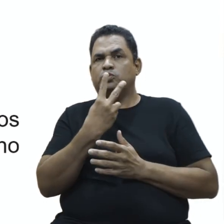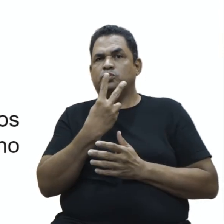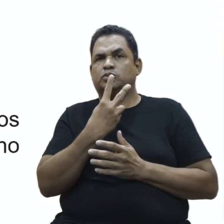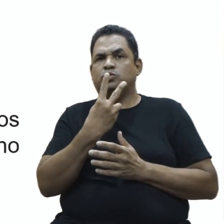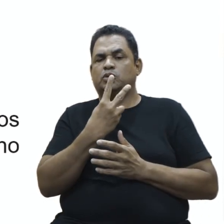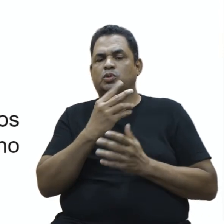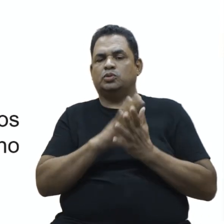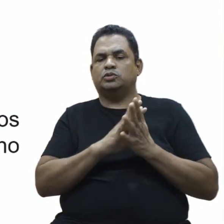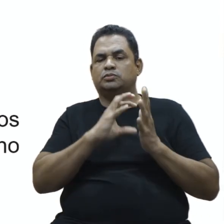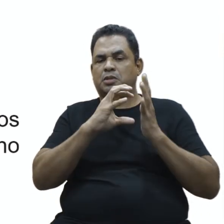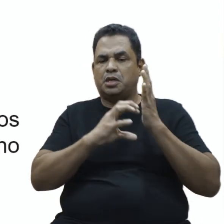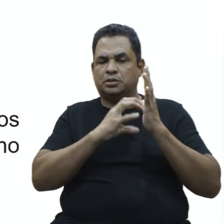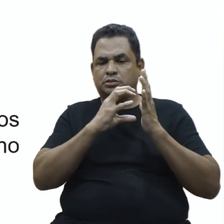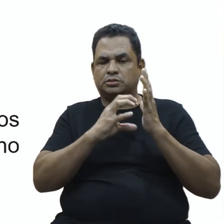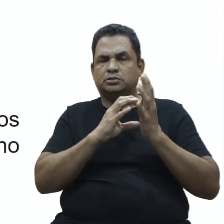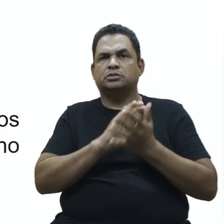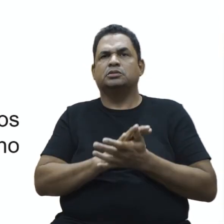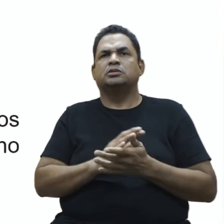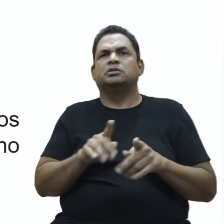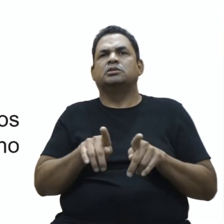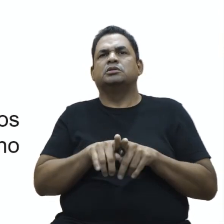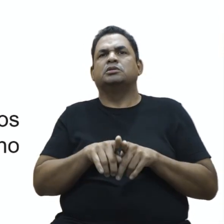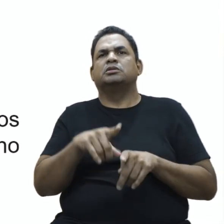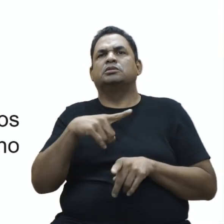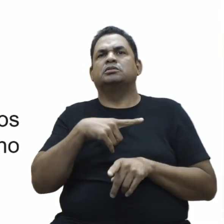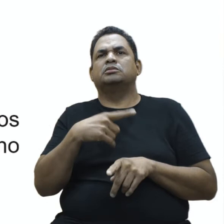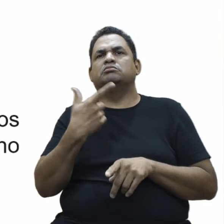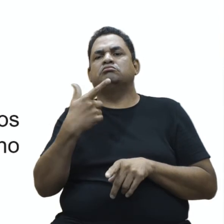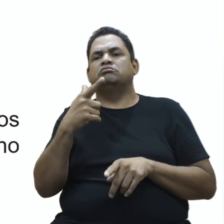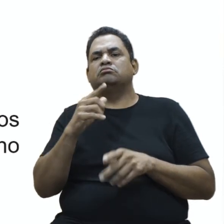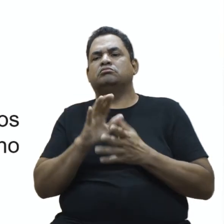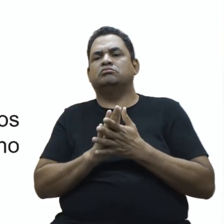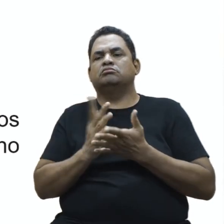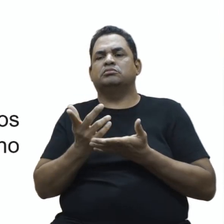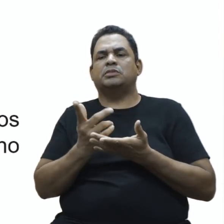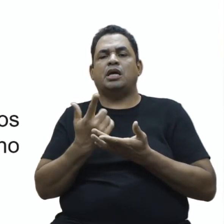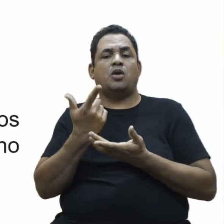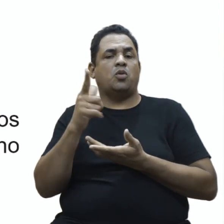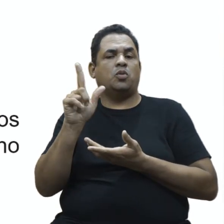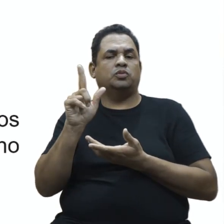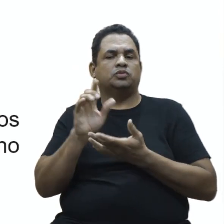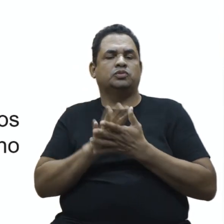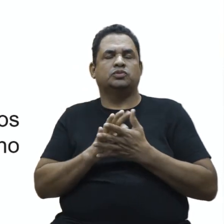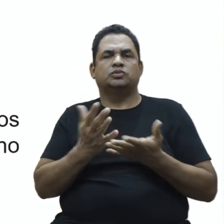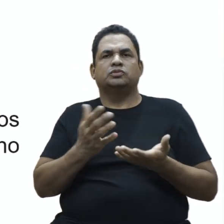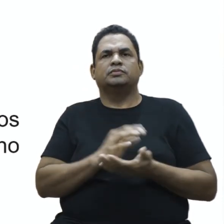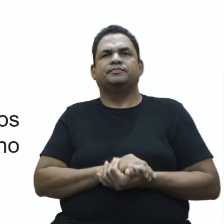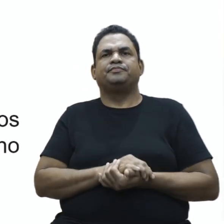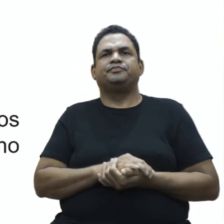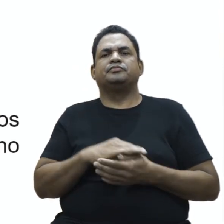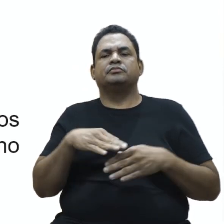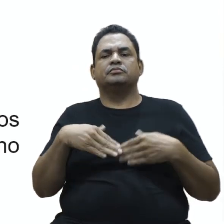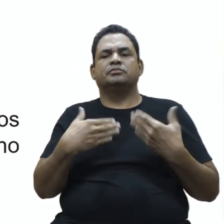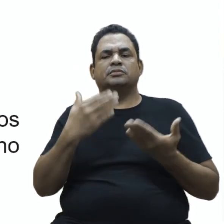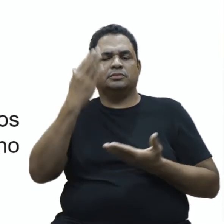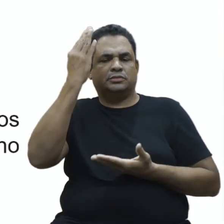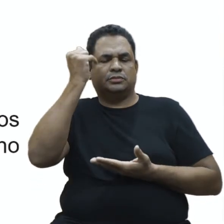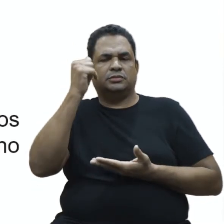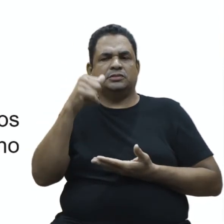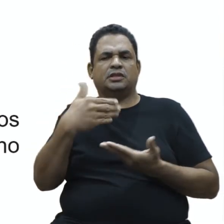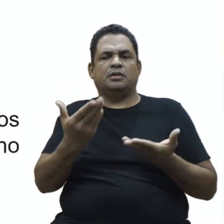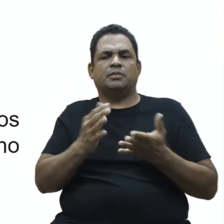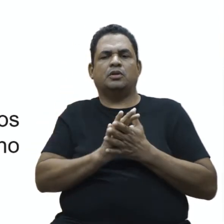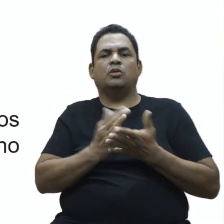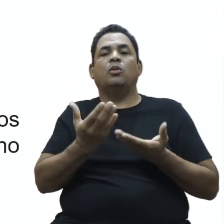dois partidos, né, sem a presença de outras forças políticas. Vocês sabem me dizer um exemplo desse